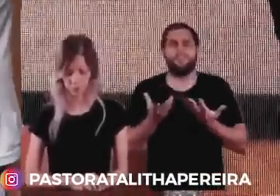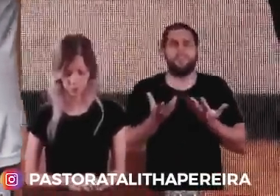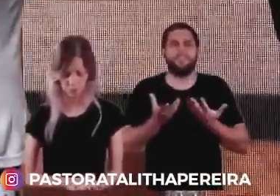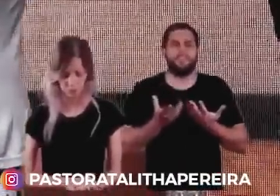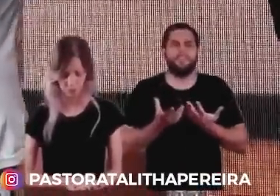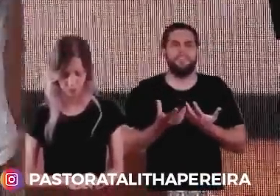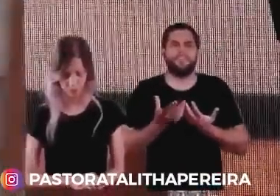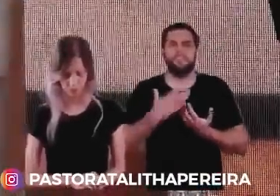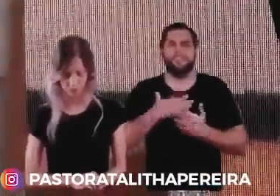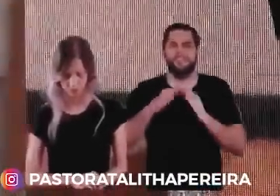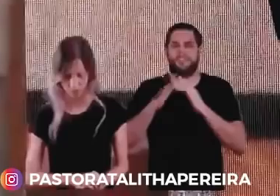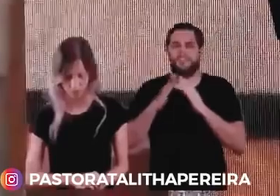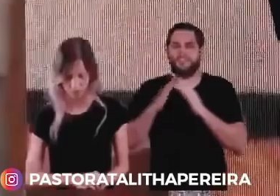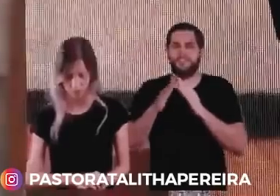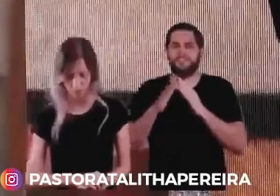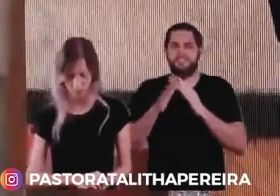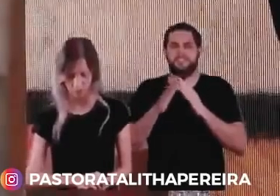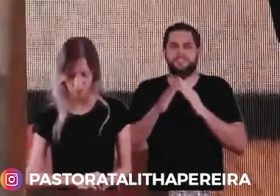Meu lar,